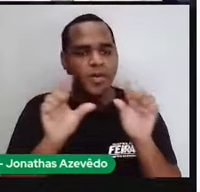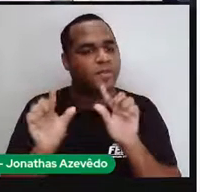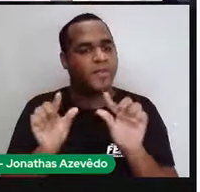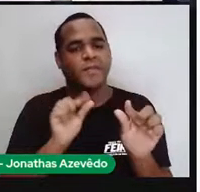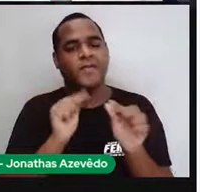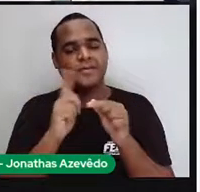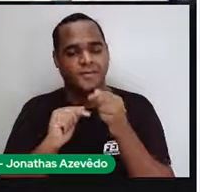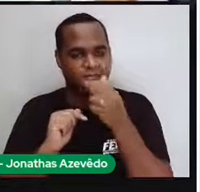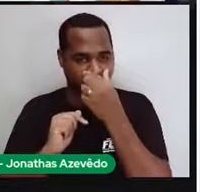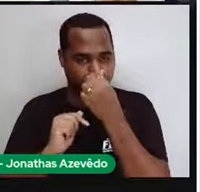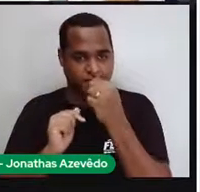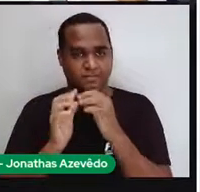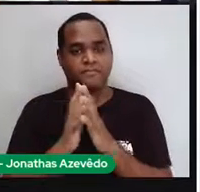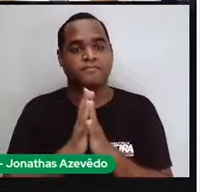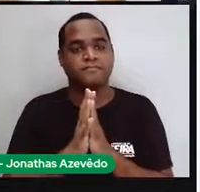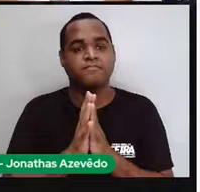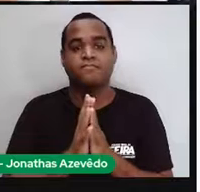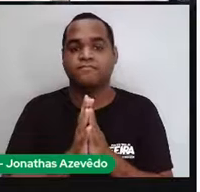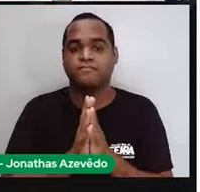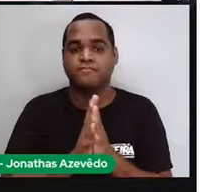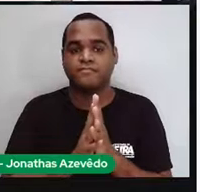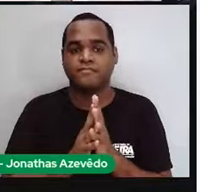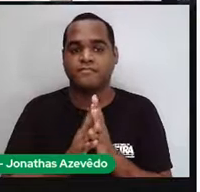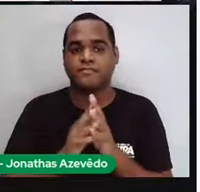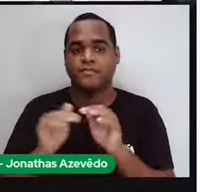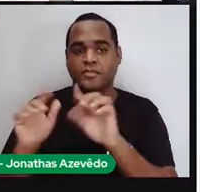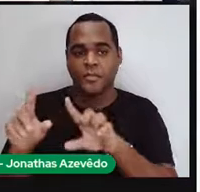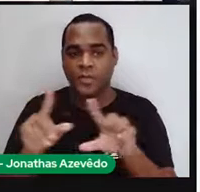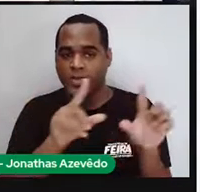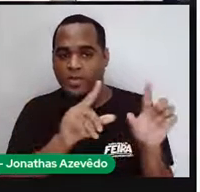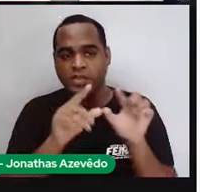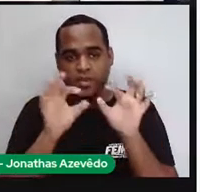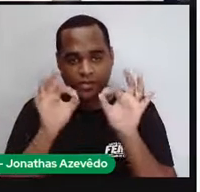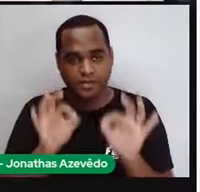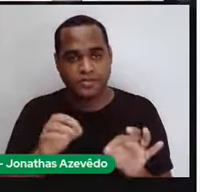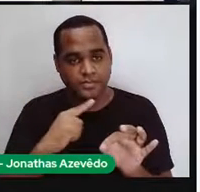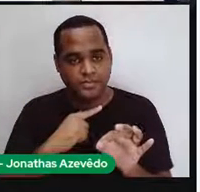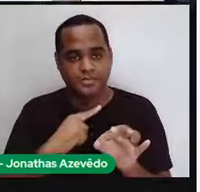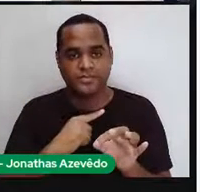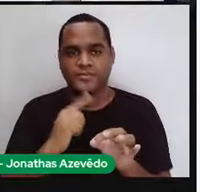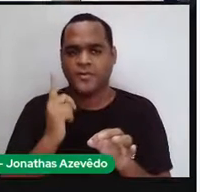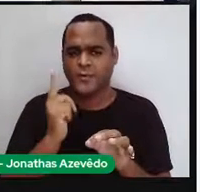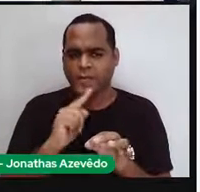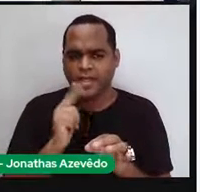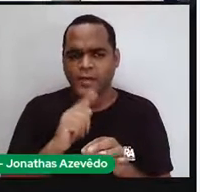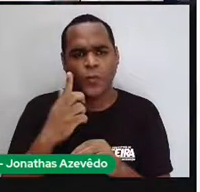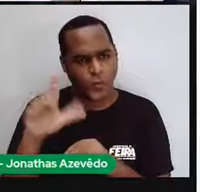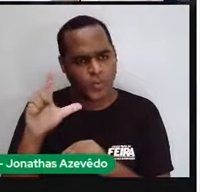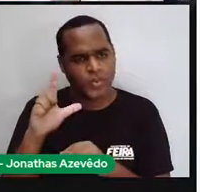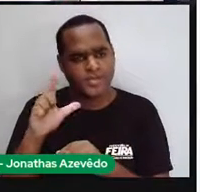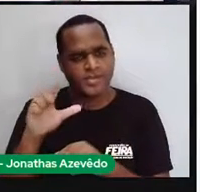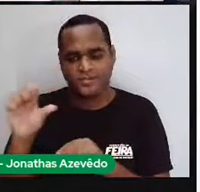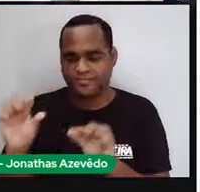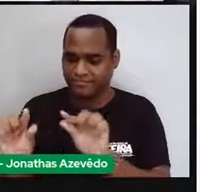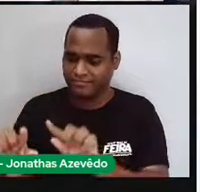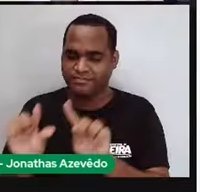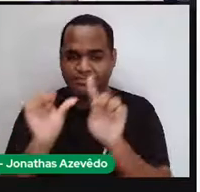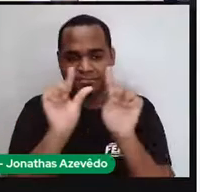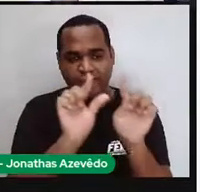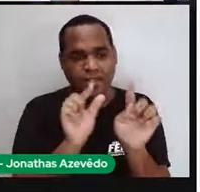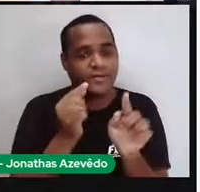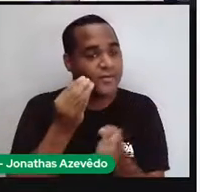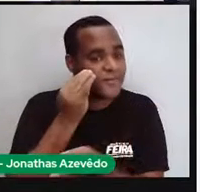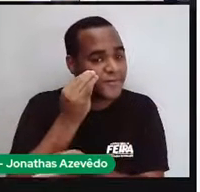tô tentando colocar o mais certinho possível eu acho que dá para colocar mais uma Vamos